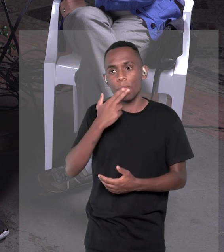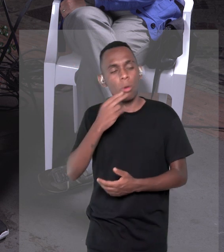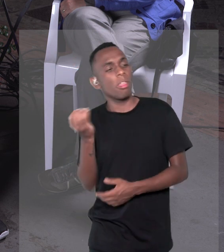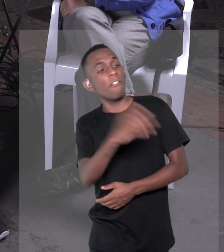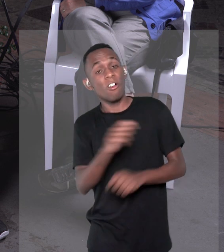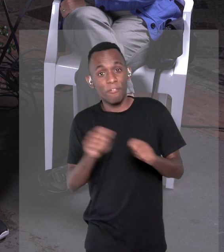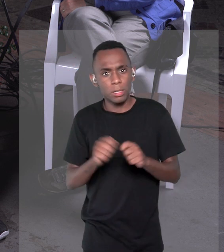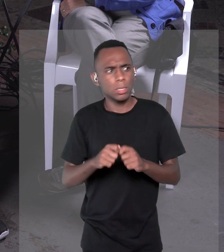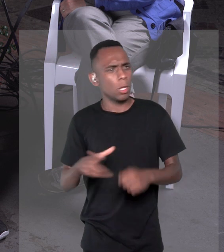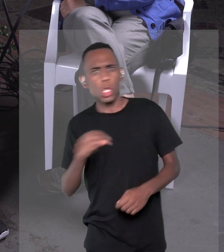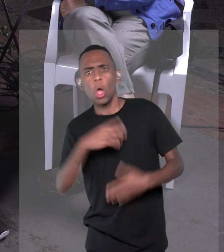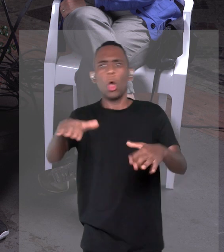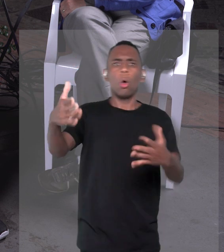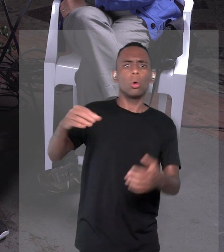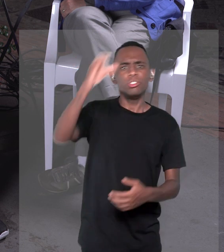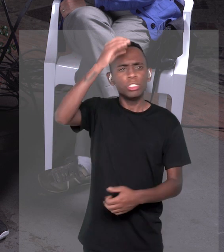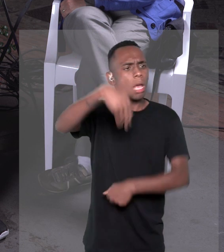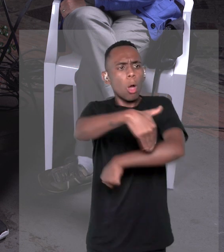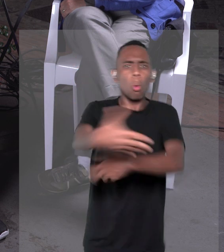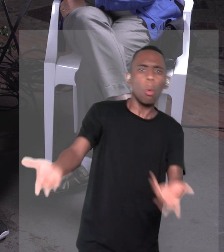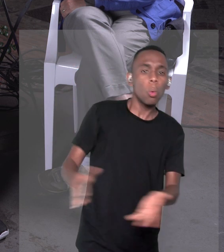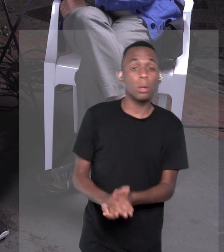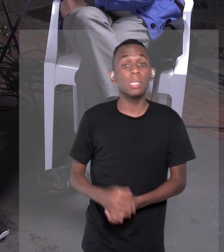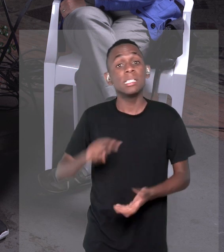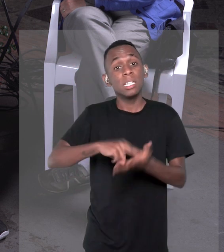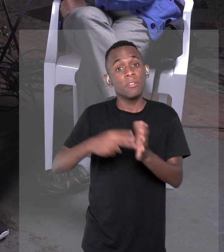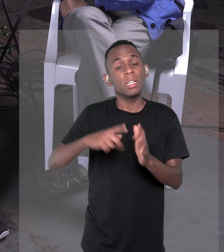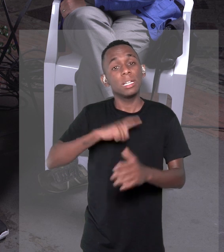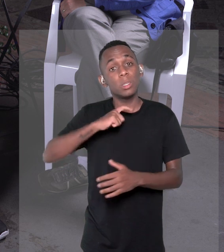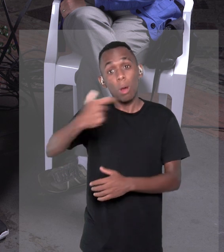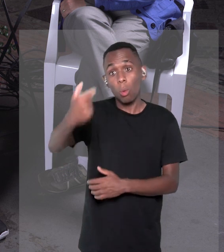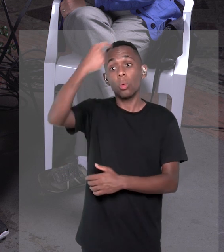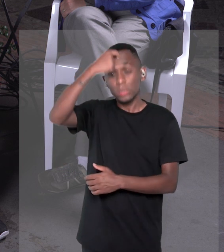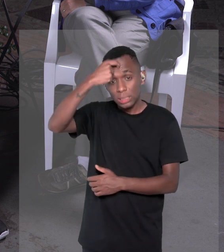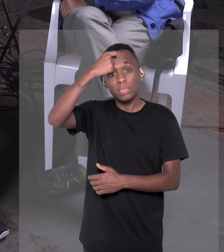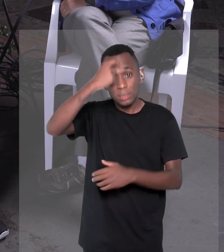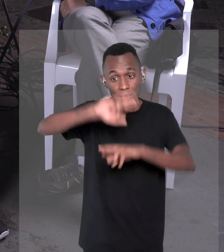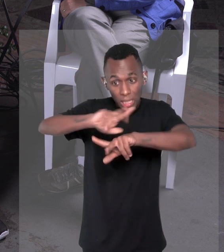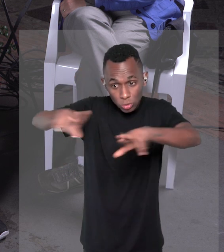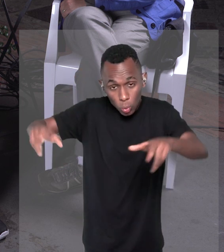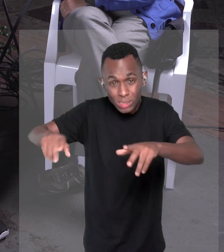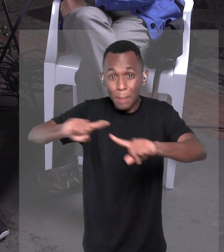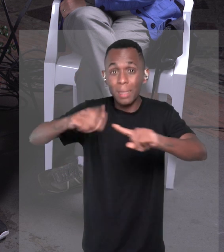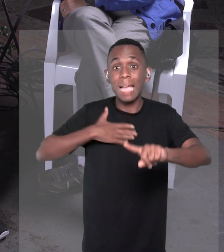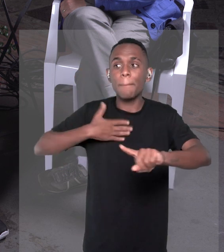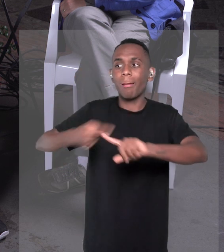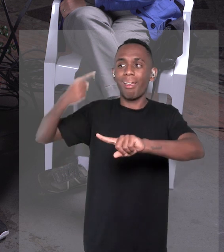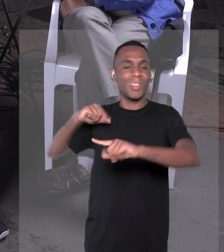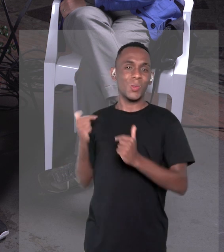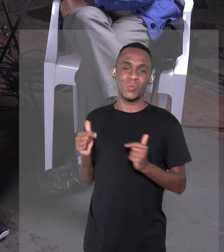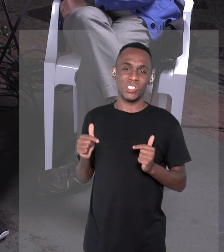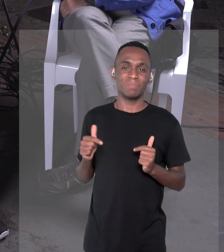gente deixa transcorrer. E por isso, talvez, a minha geração tenha errado tanto, e os